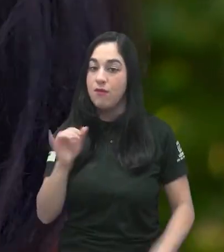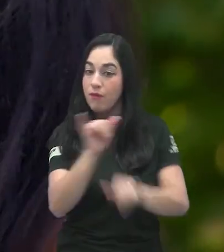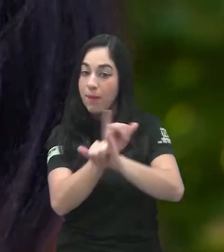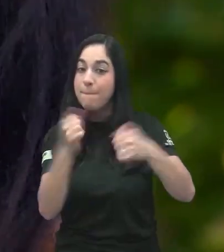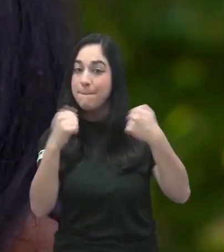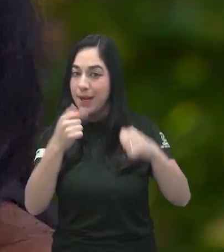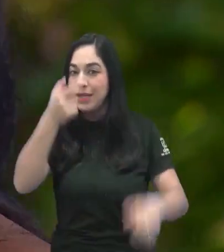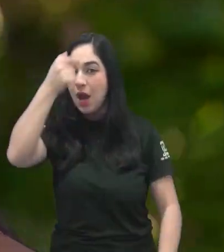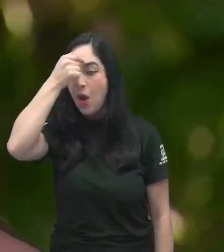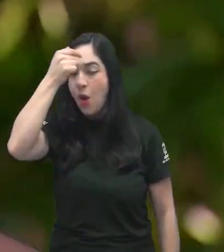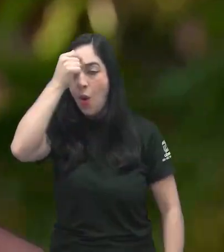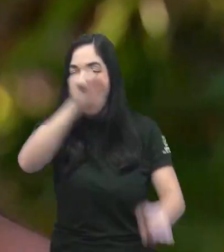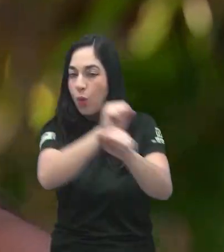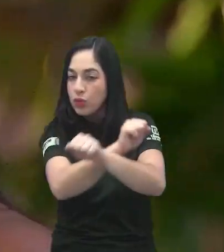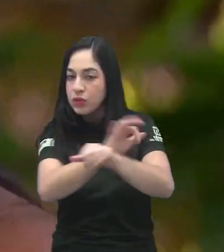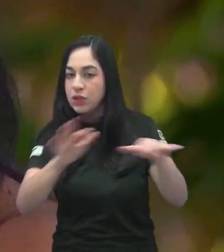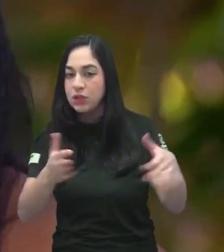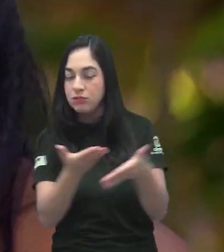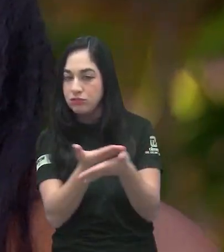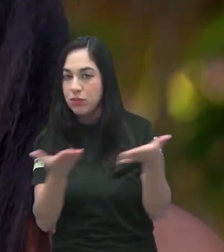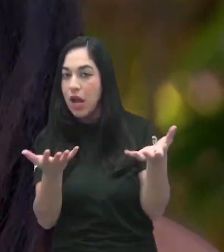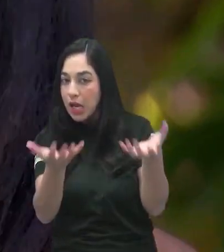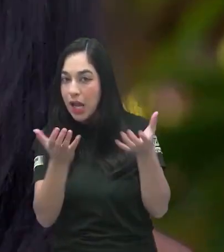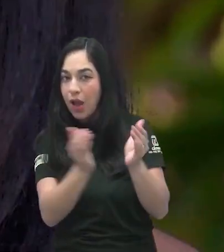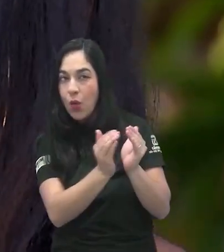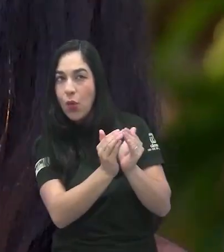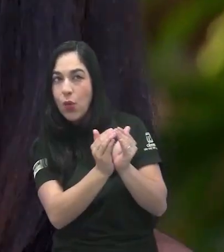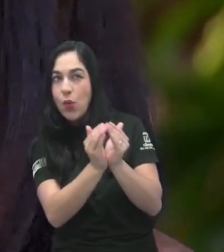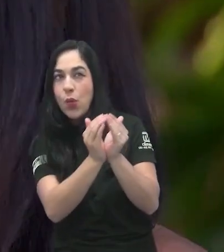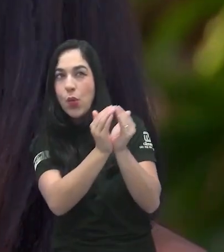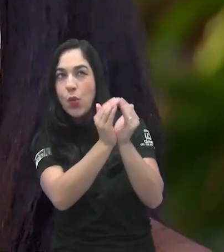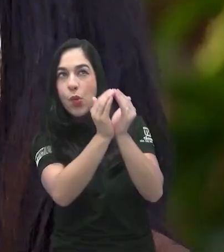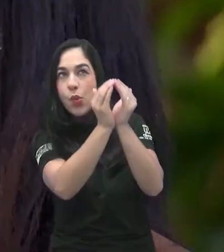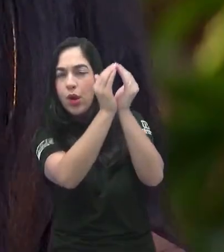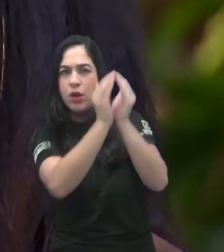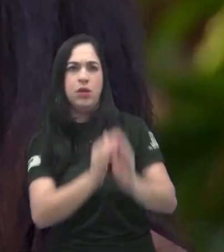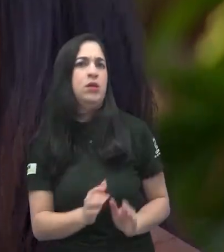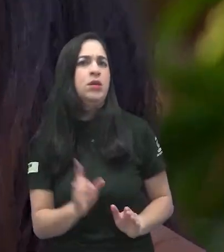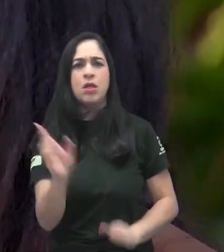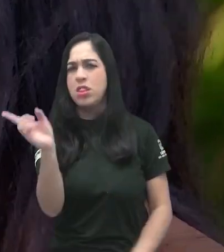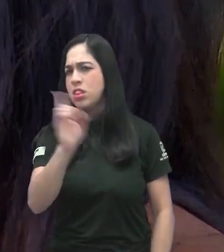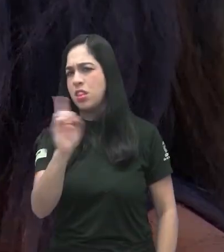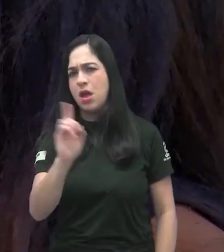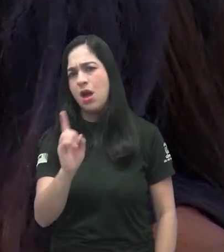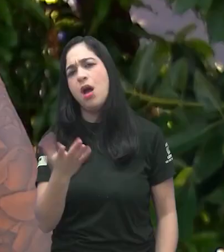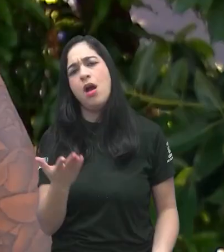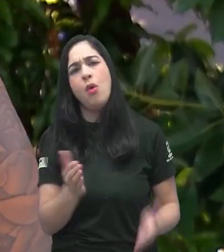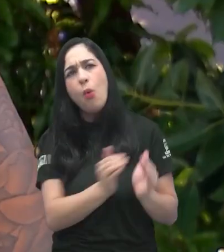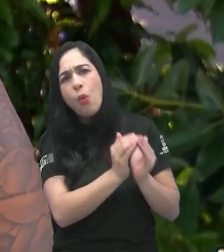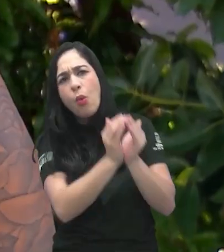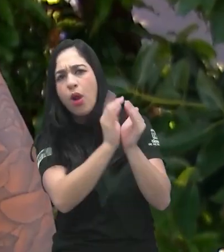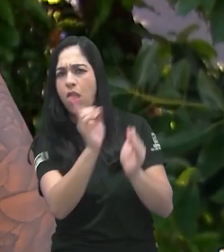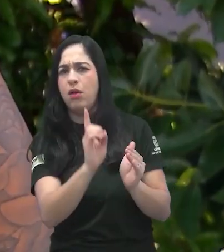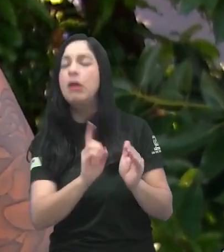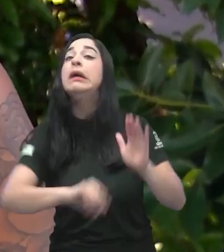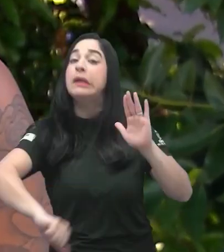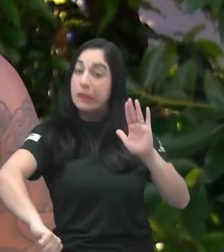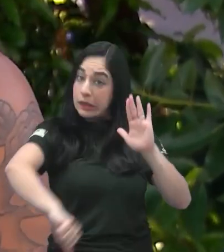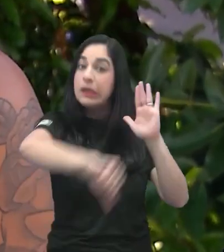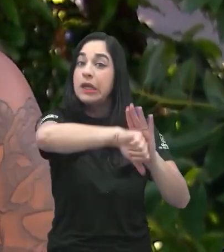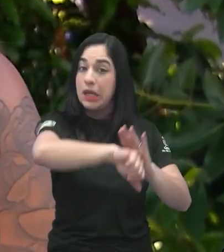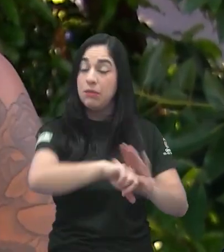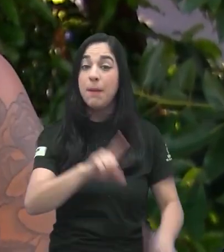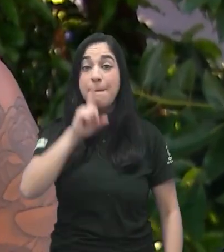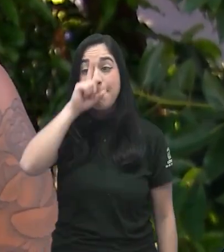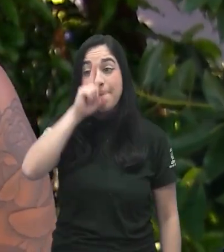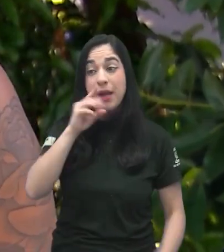Ana espera que a experiência sirva de conscientização para quem ainda insiste em soltar balões. Não solte balões, até porque é